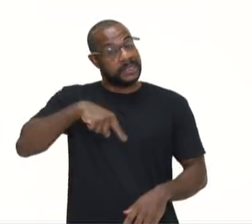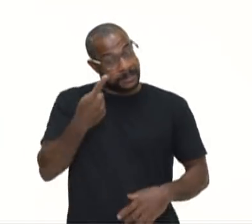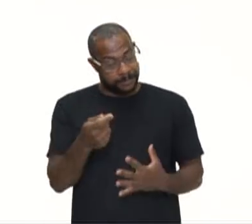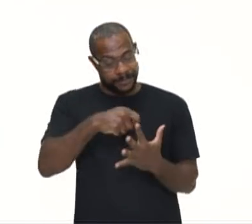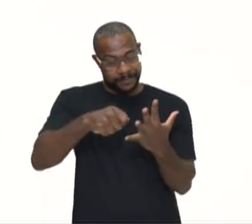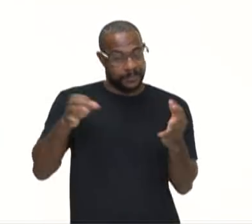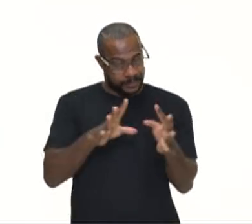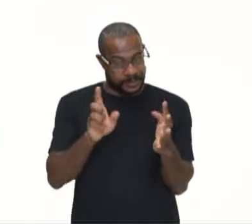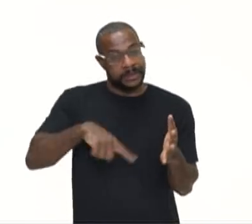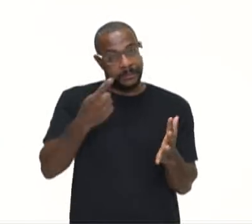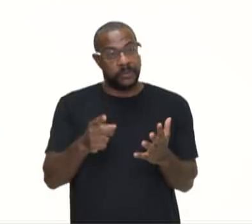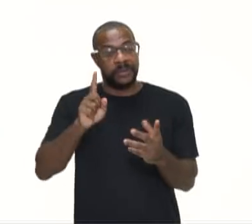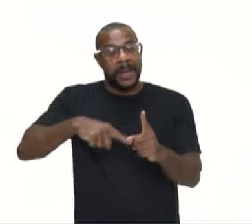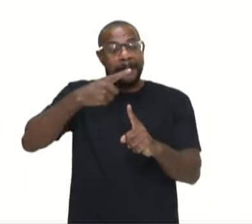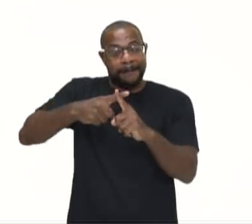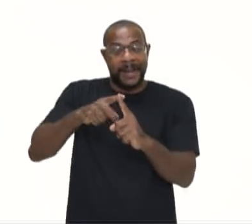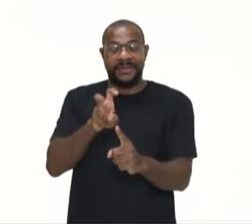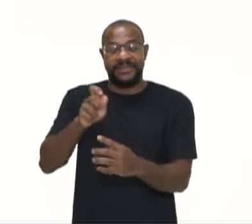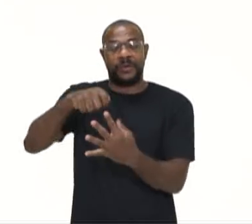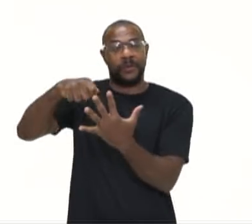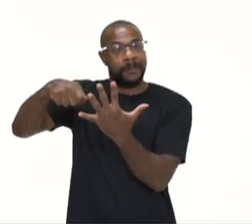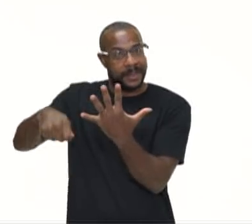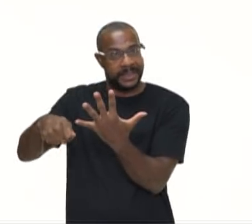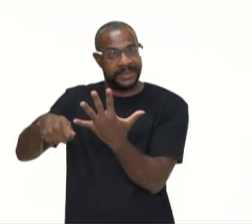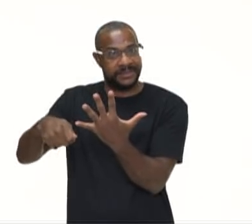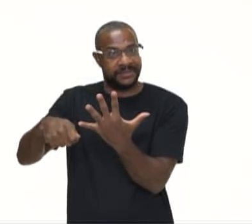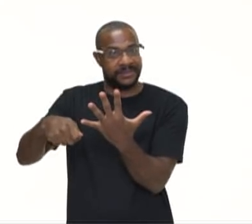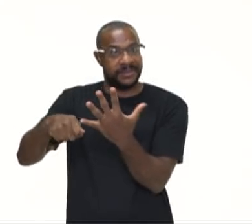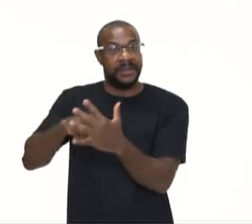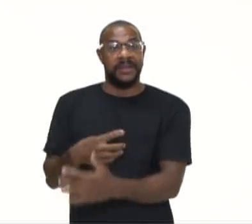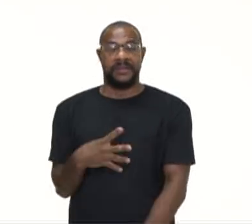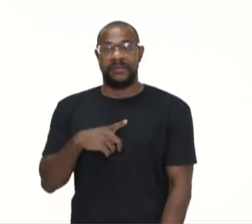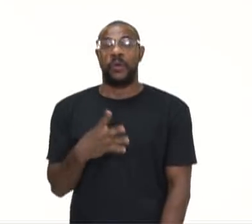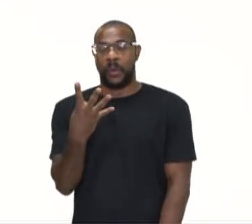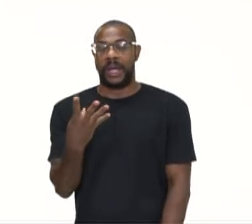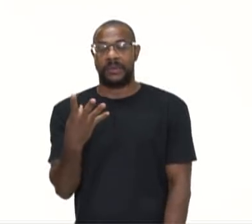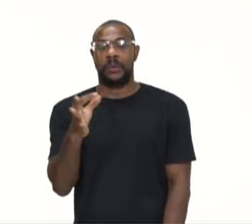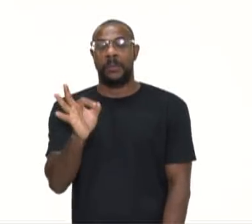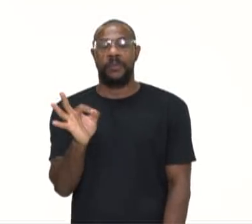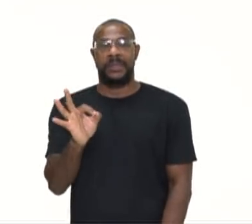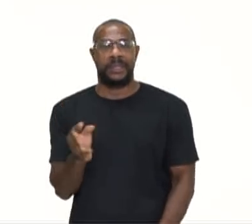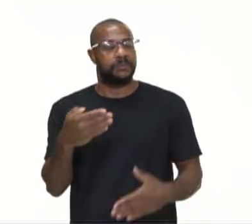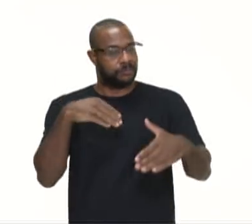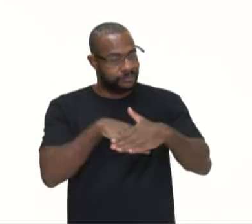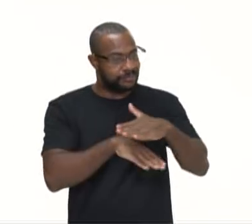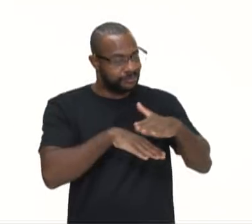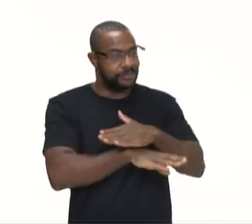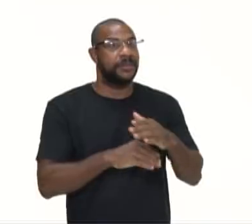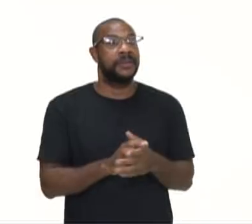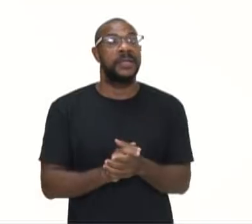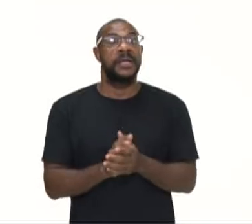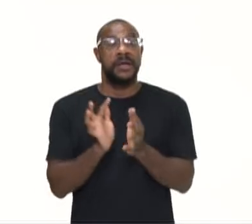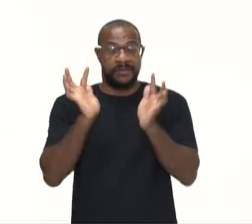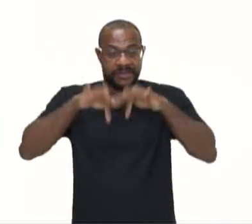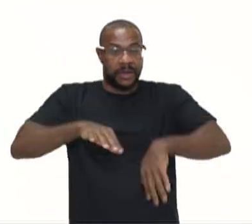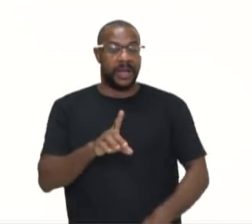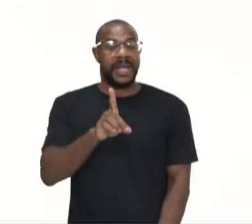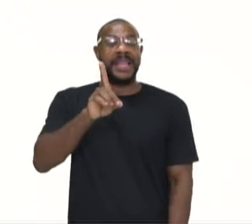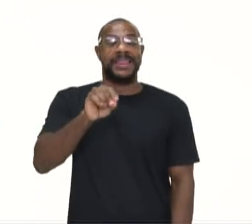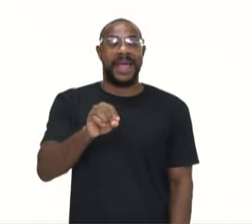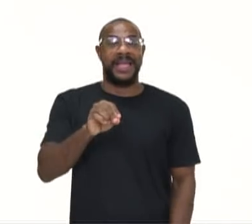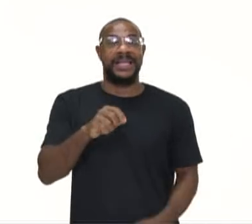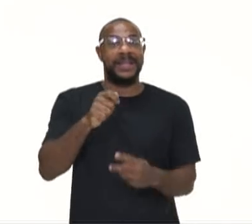mais 5 meses a um juro simples de 4%. No final de 10 meses, o